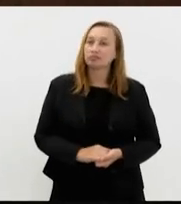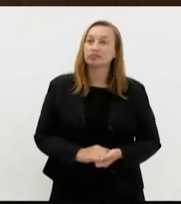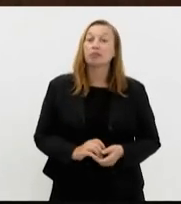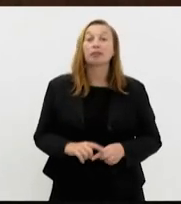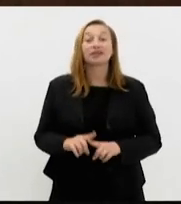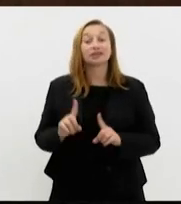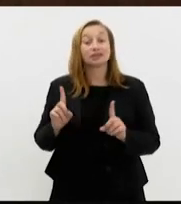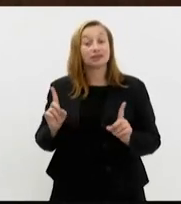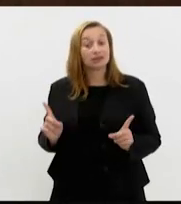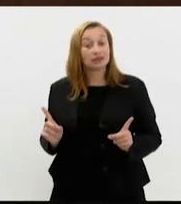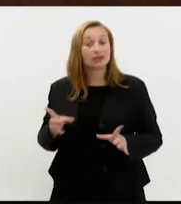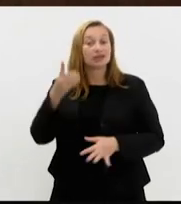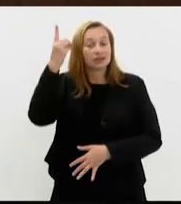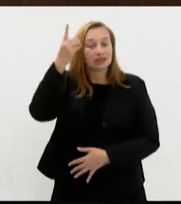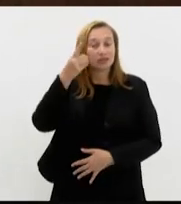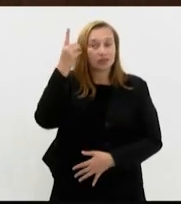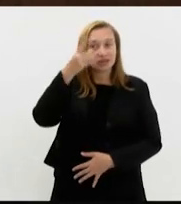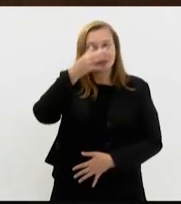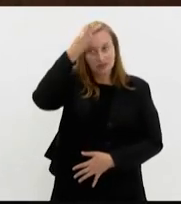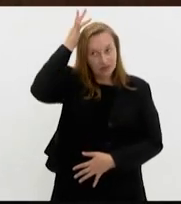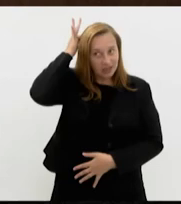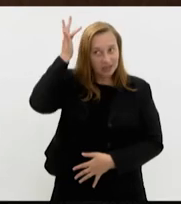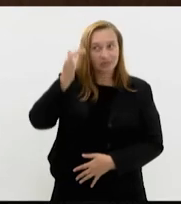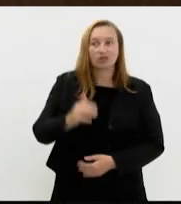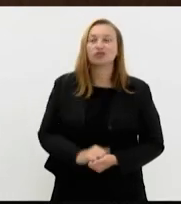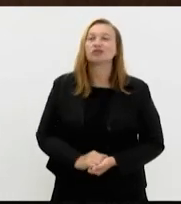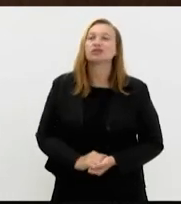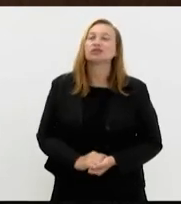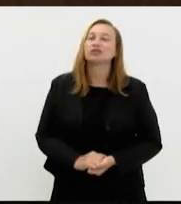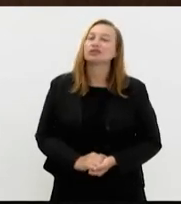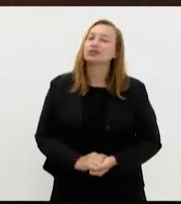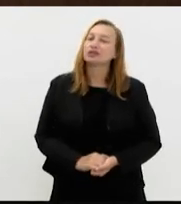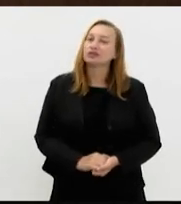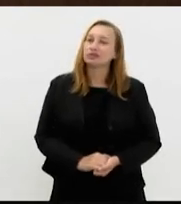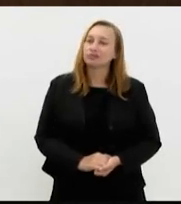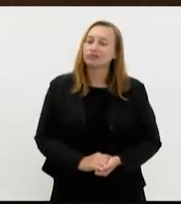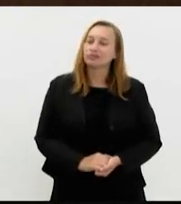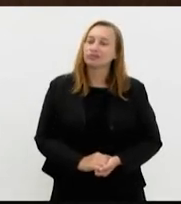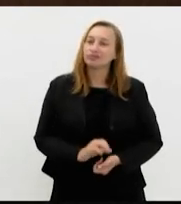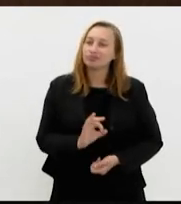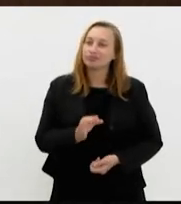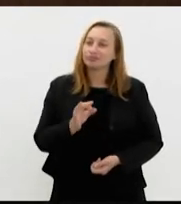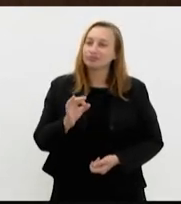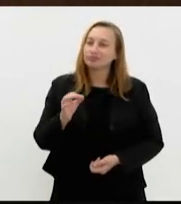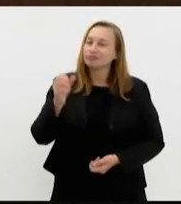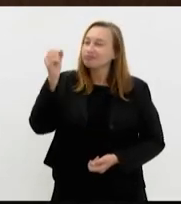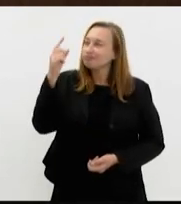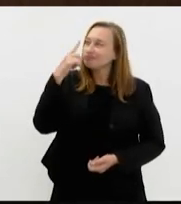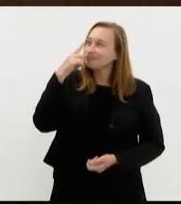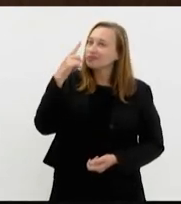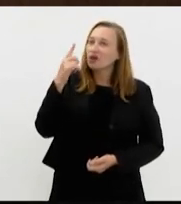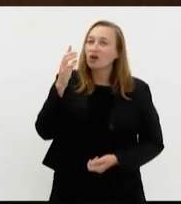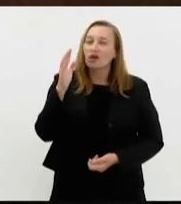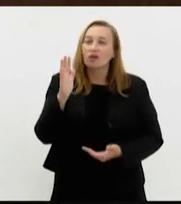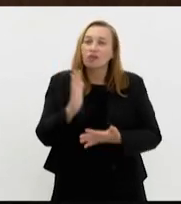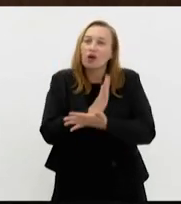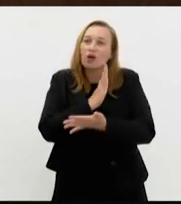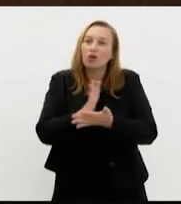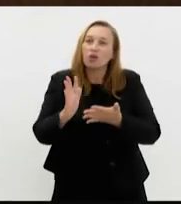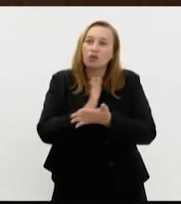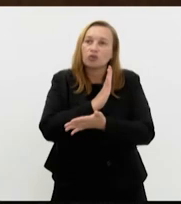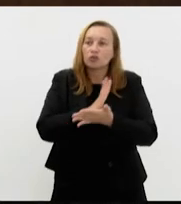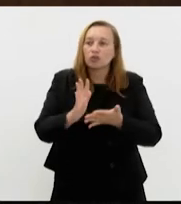Mas o deputado Fred Pacheco, seguramente inspirado por algum Espírito Santo de